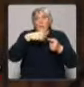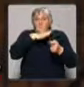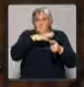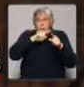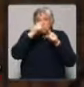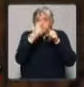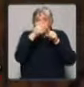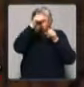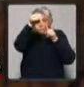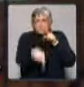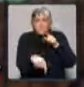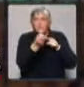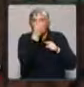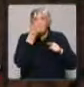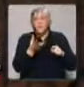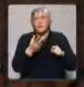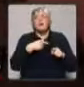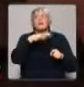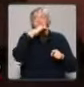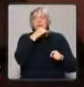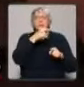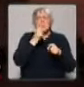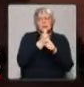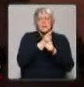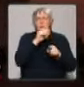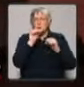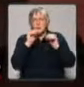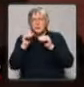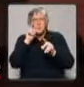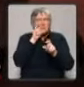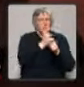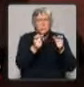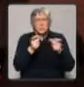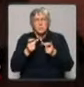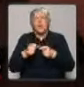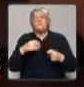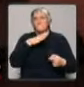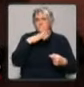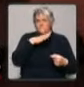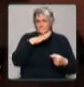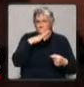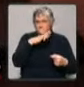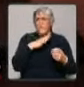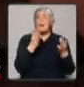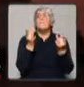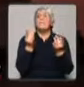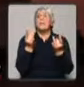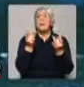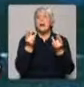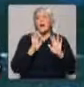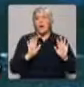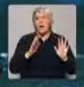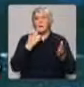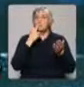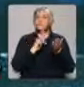foram mobilizadas de imediato até que se confirmou que era uma brincadeira e não estava a ameaçada a segurança do